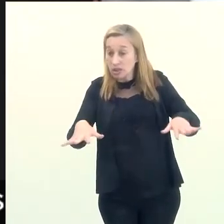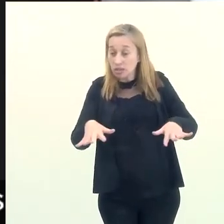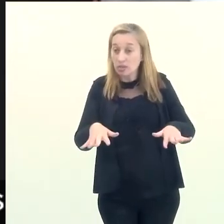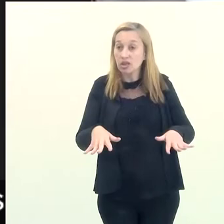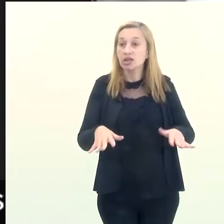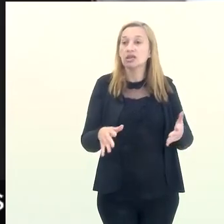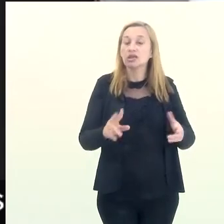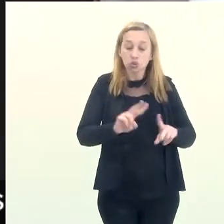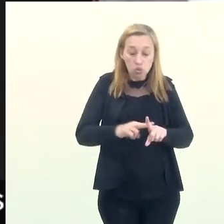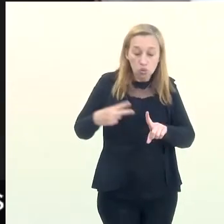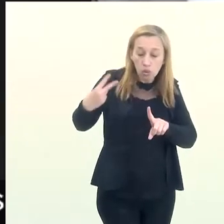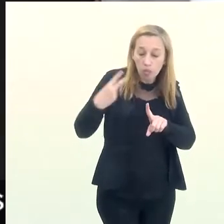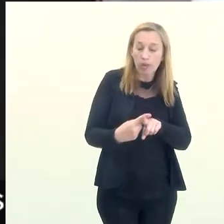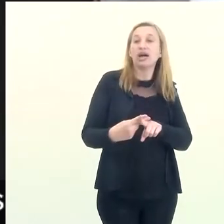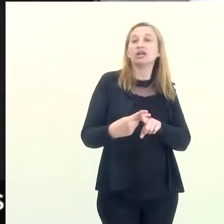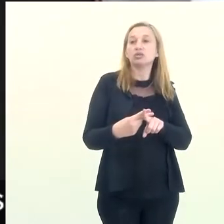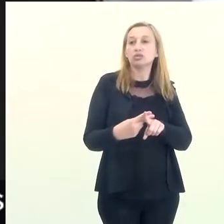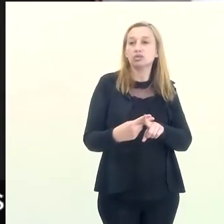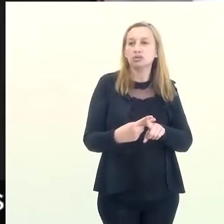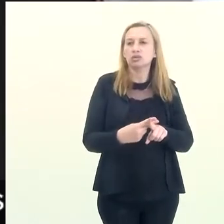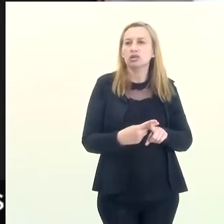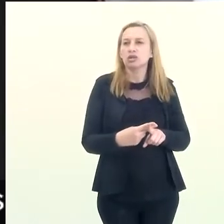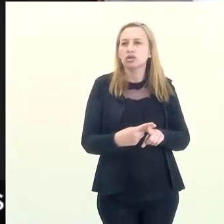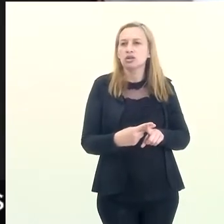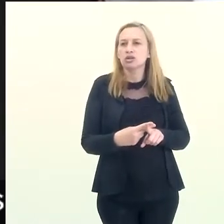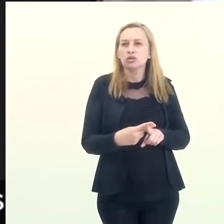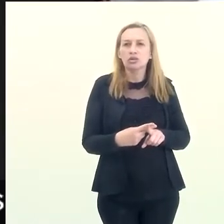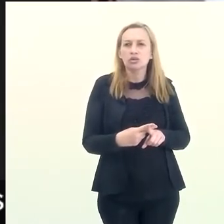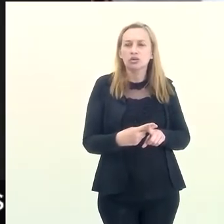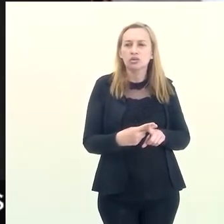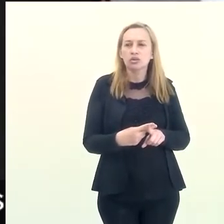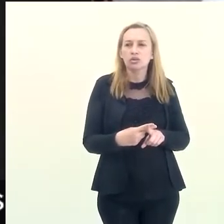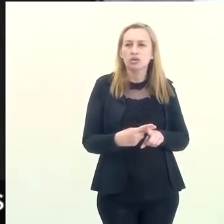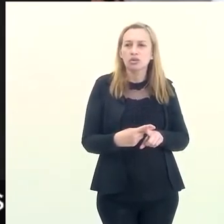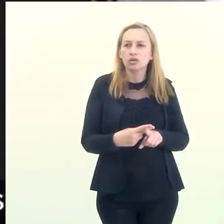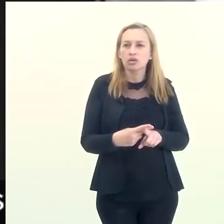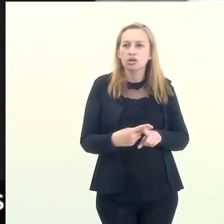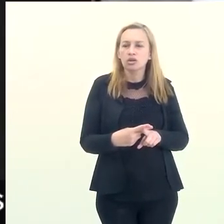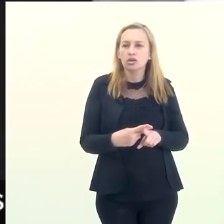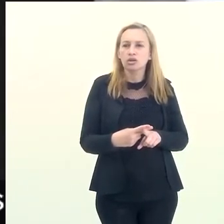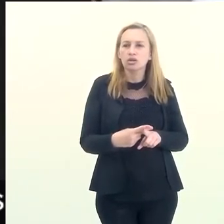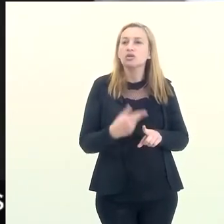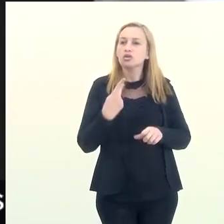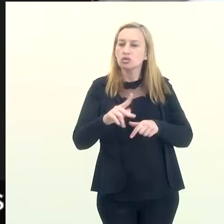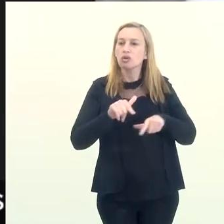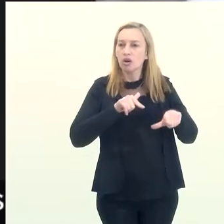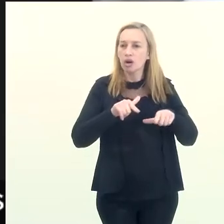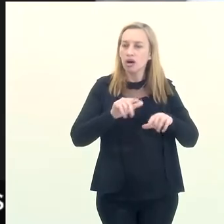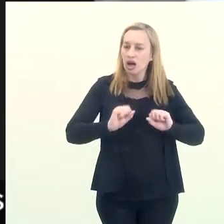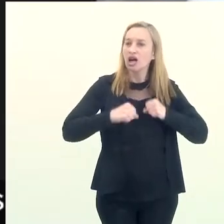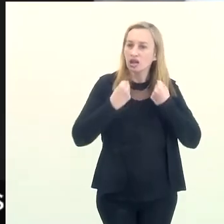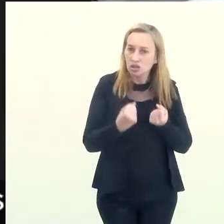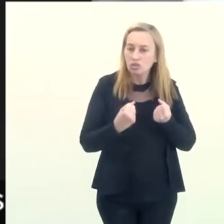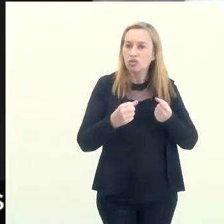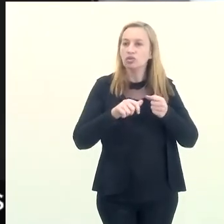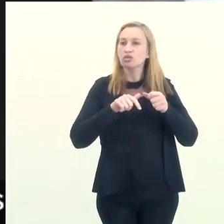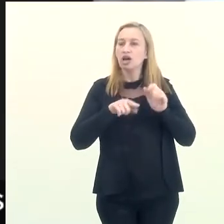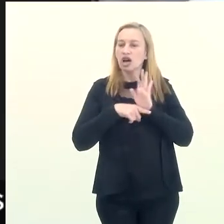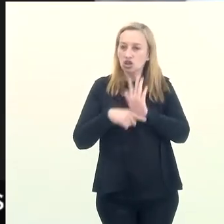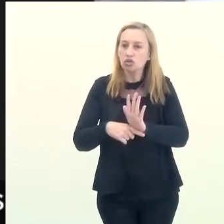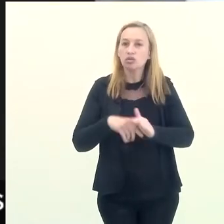pandemia, ele tem se desdobrado em dar a sua contribuição, o seu